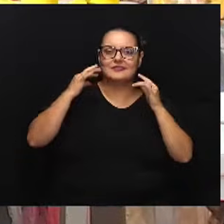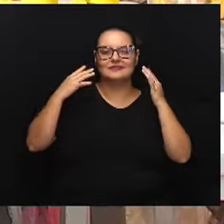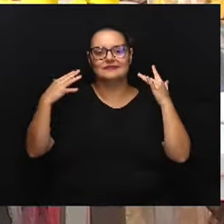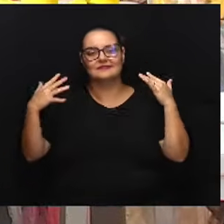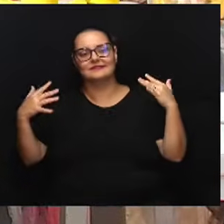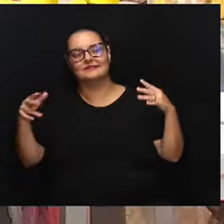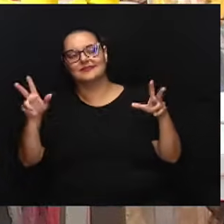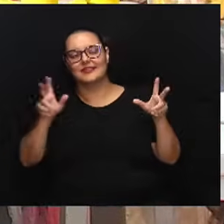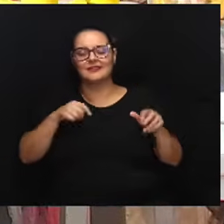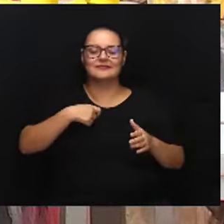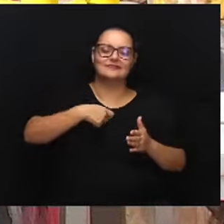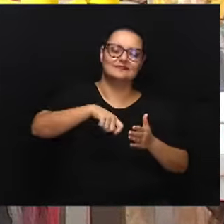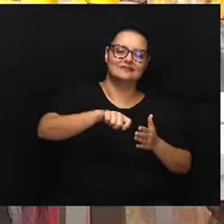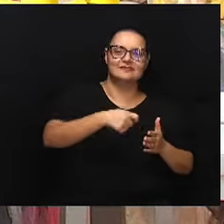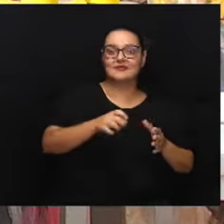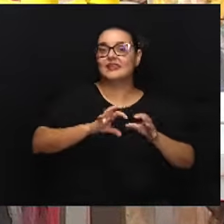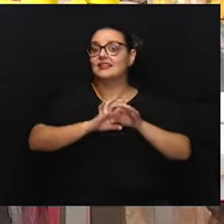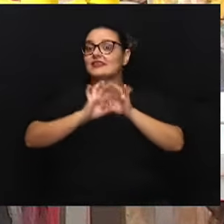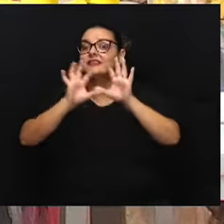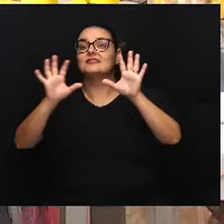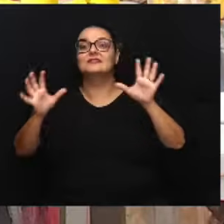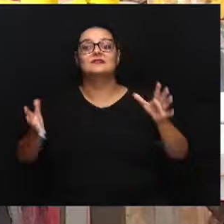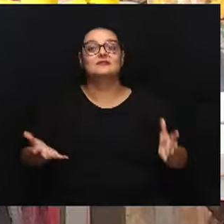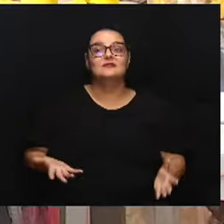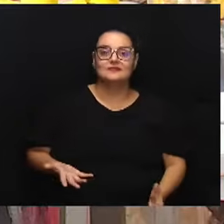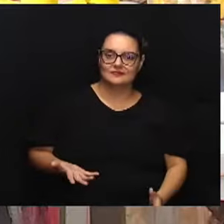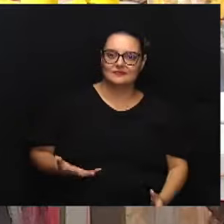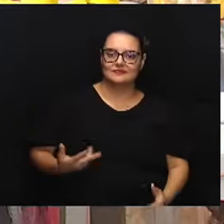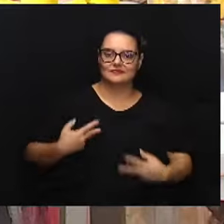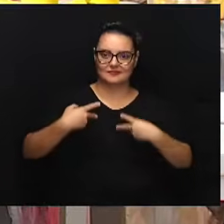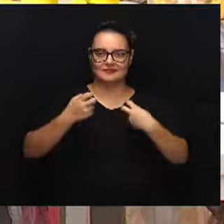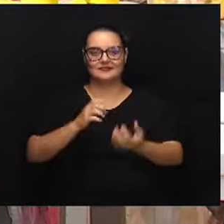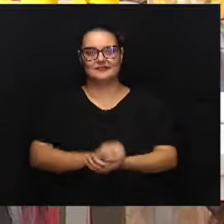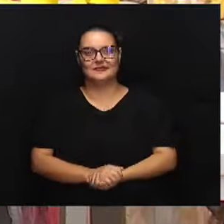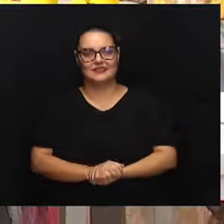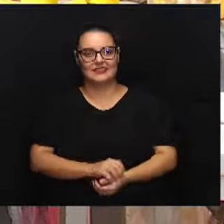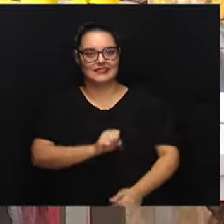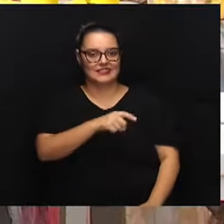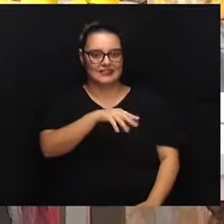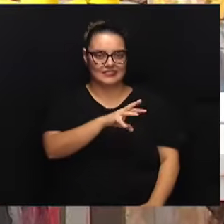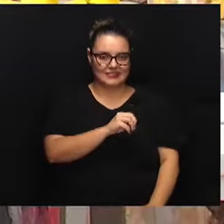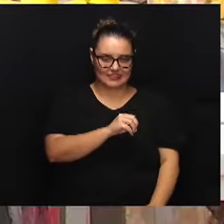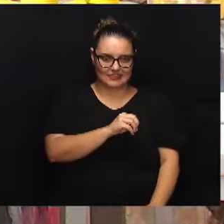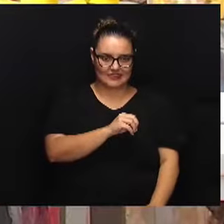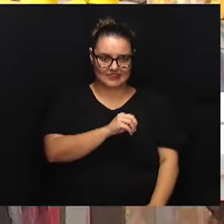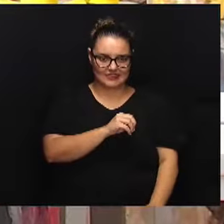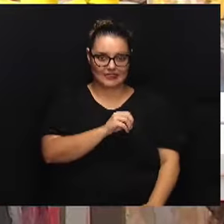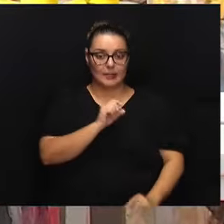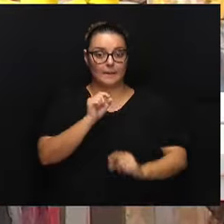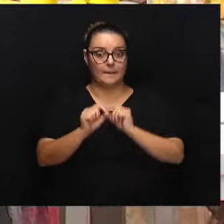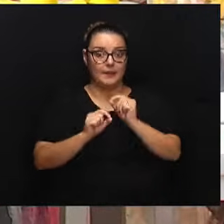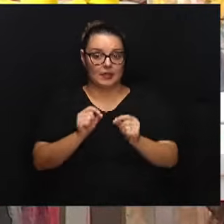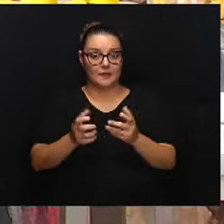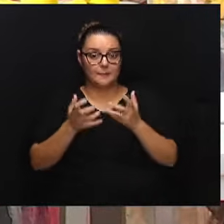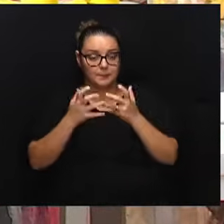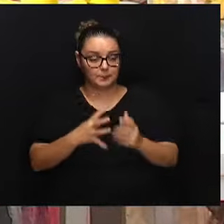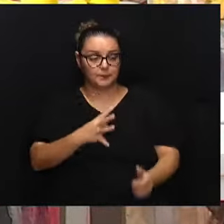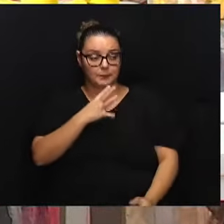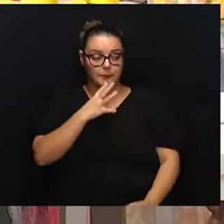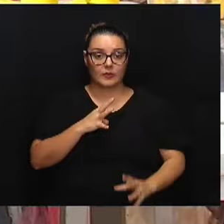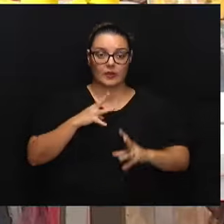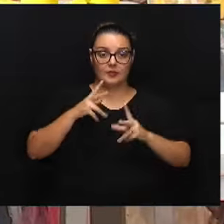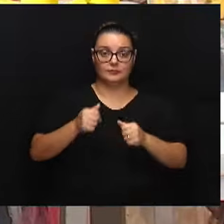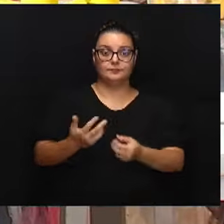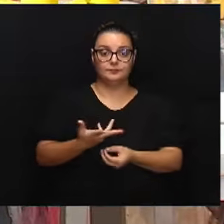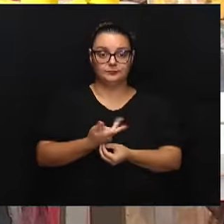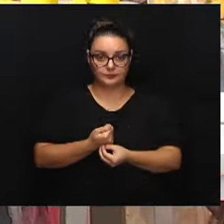fundo, sabe? E se permita a se conhecer. Sandro, olha, para quem quiser conhecer toda a sua